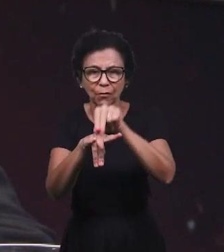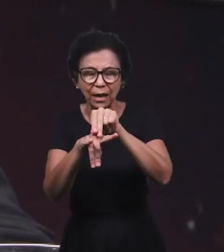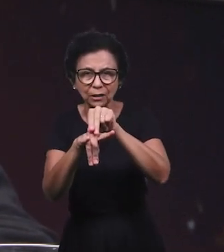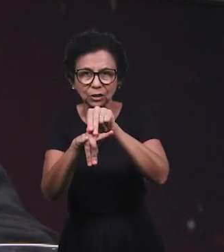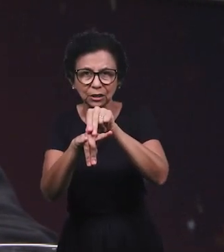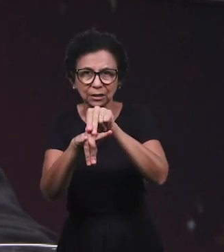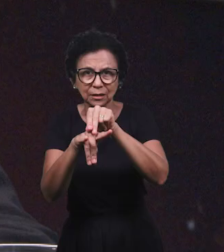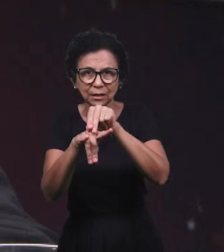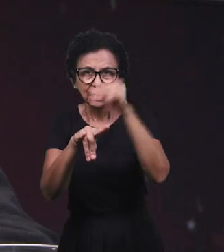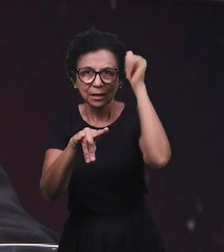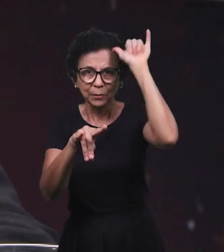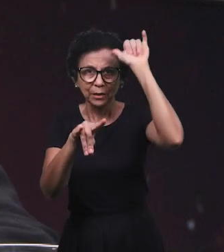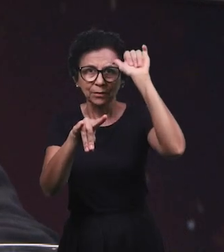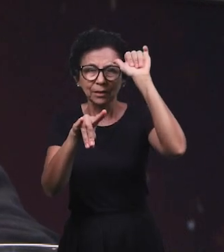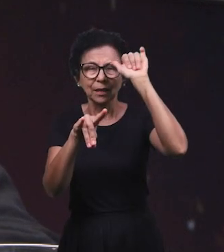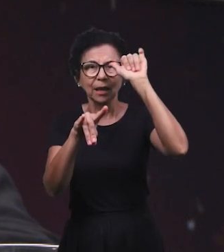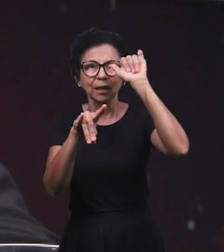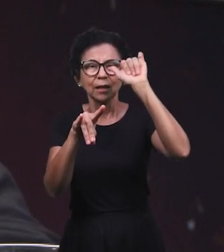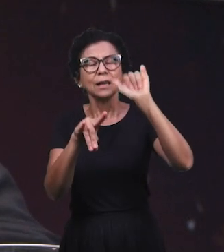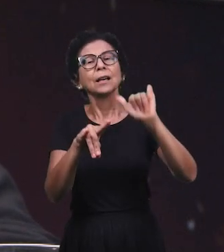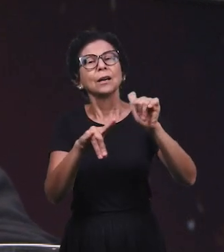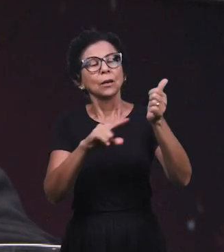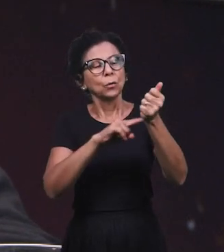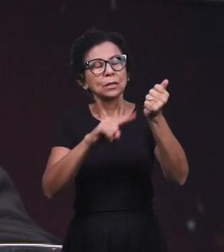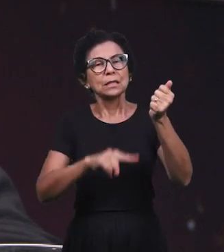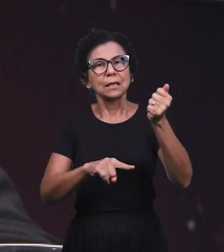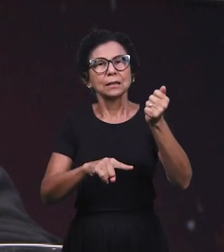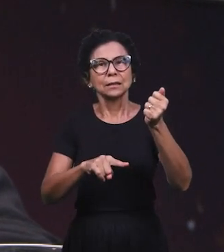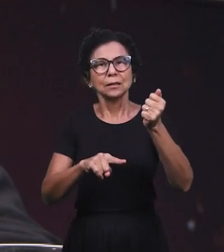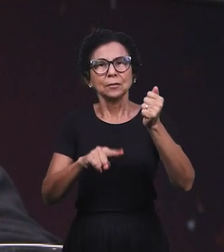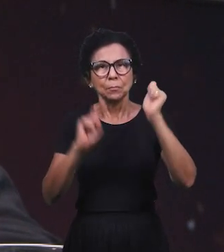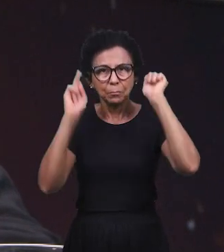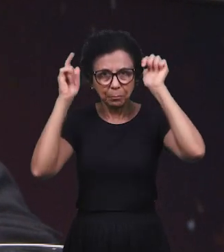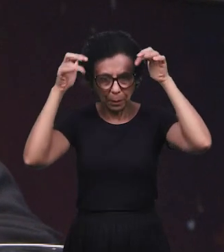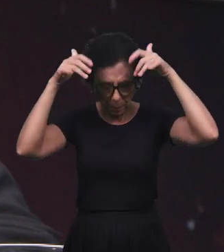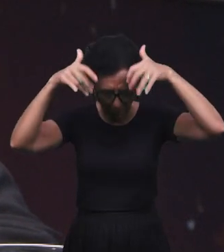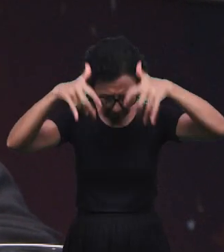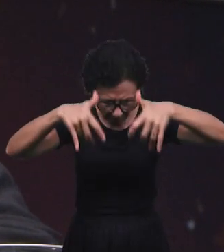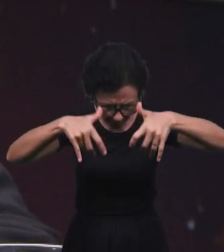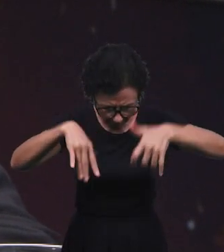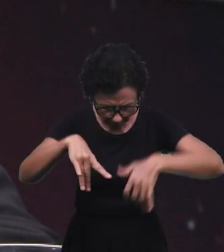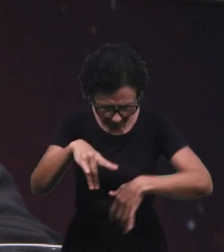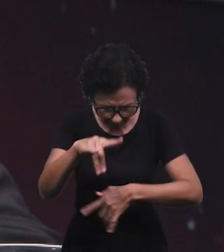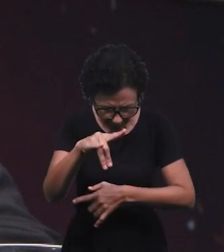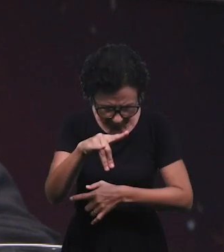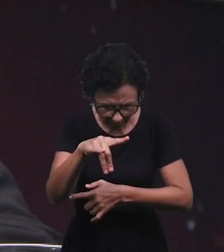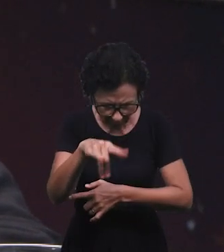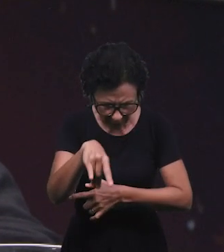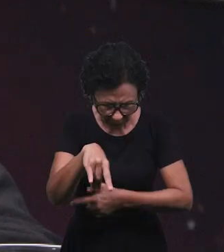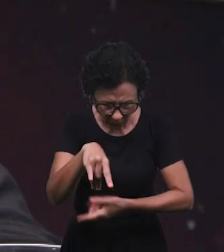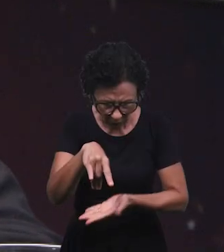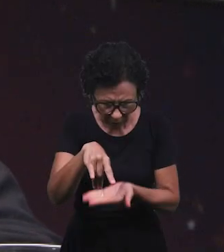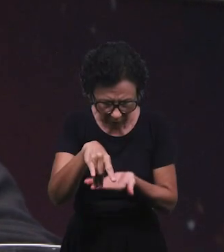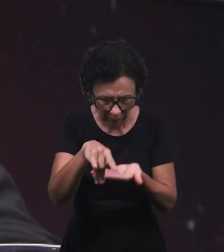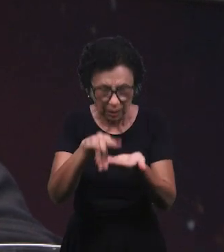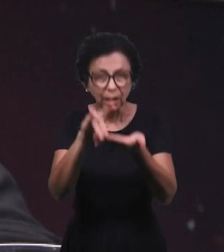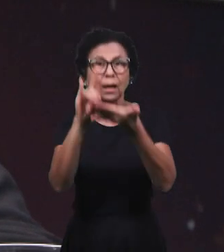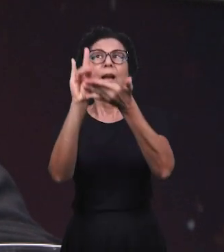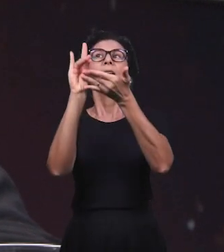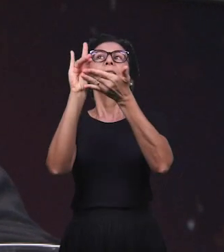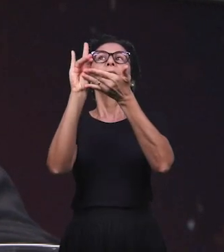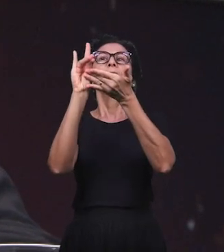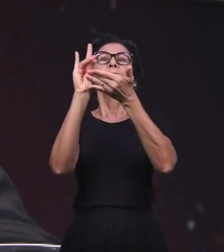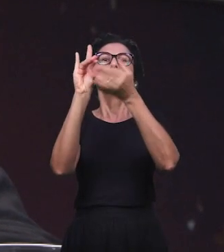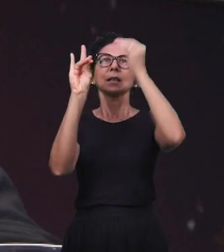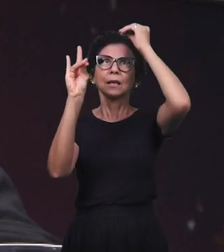sangue volte a circular no cérebro. Aí eu pergunto, em que momento a evolução identificou que agora o pescoço da girafa